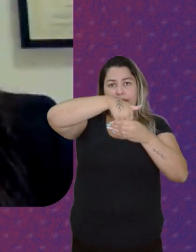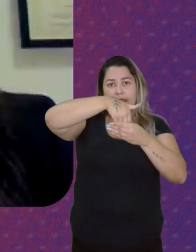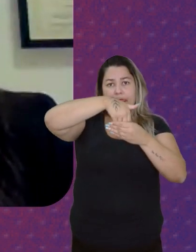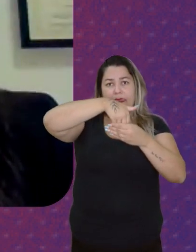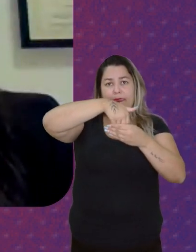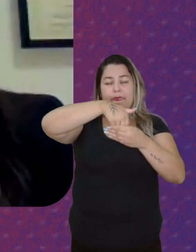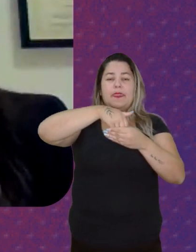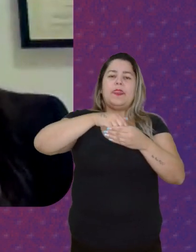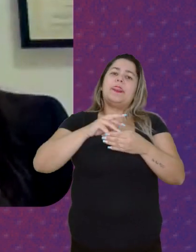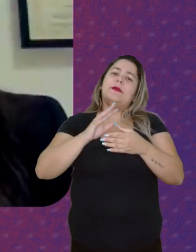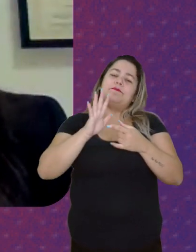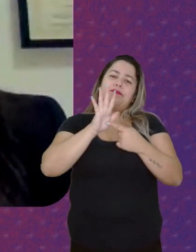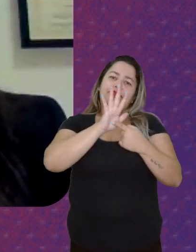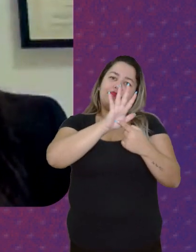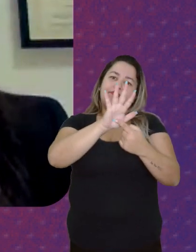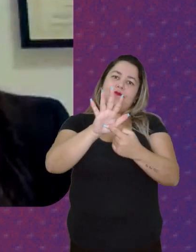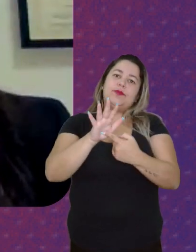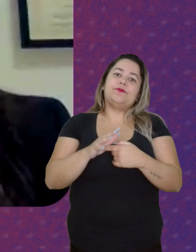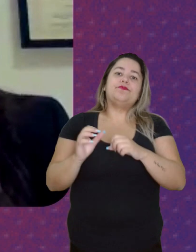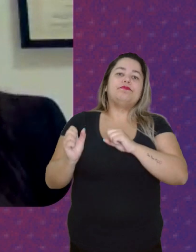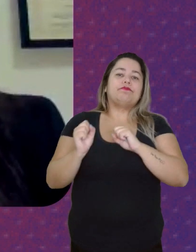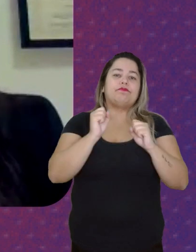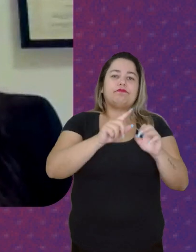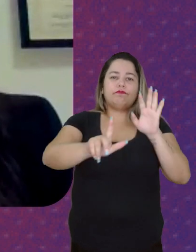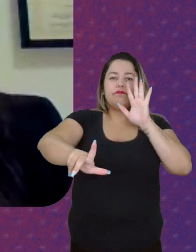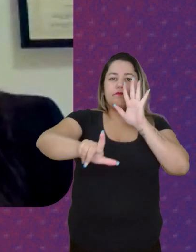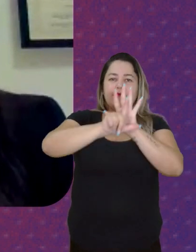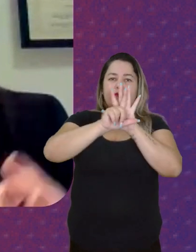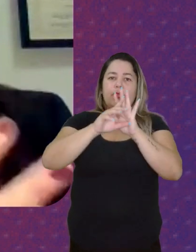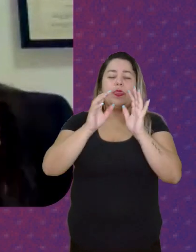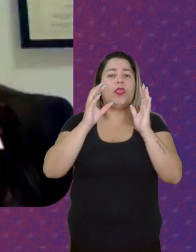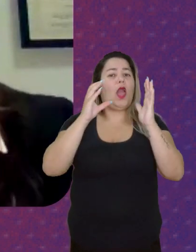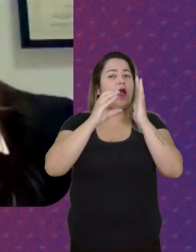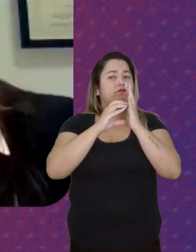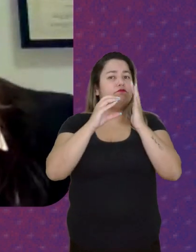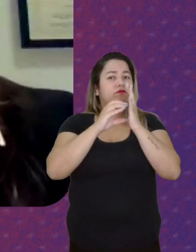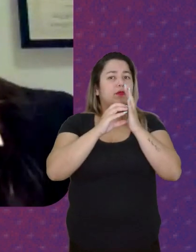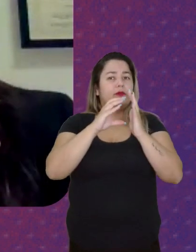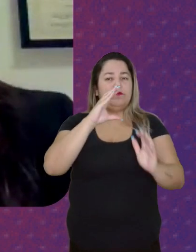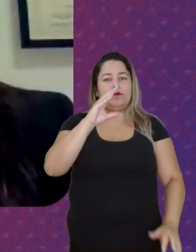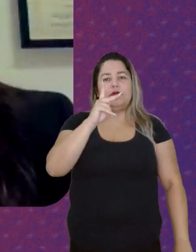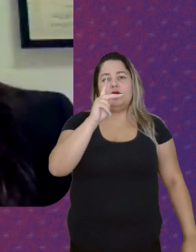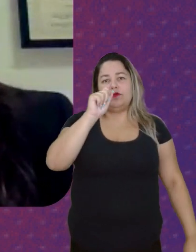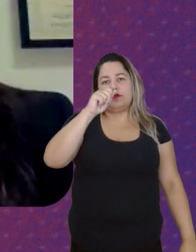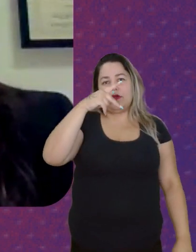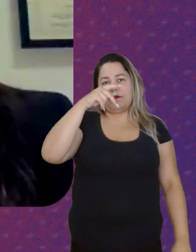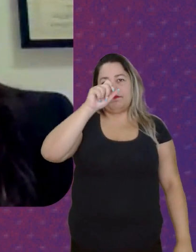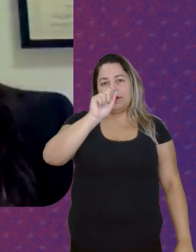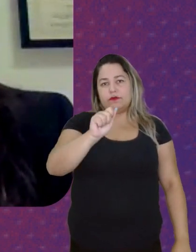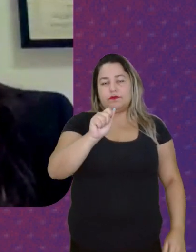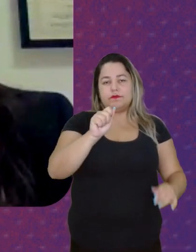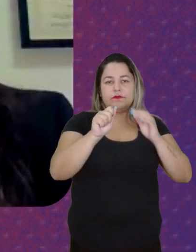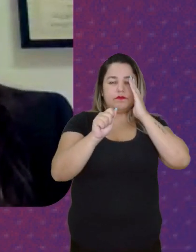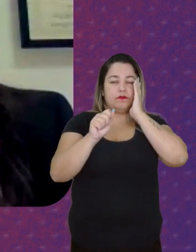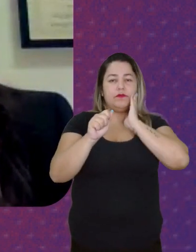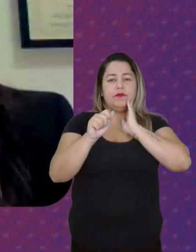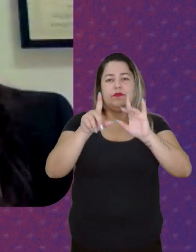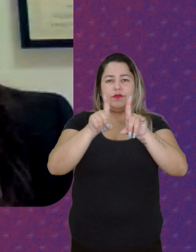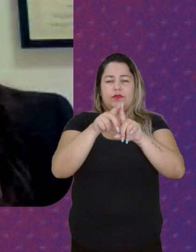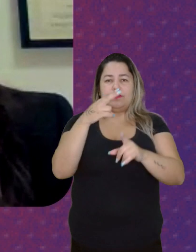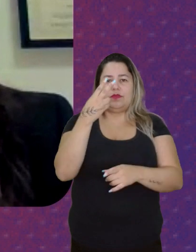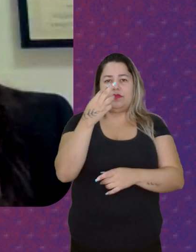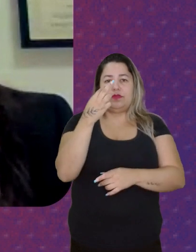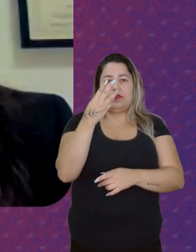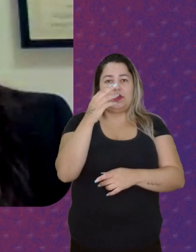são apresentadas, né, para o Poder Legislativo, então os partidos são obrigados a apresentar uma chapa de candidatos para o Poder Legislativo, e pelo menos 30%